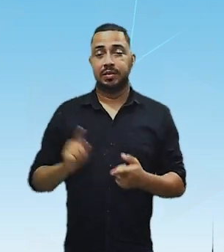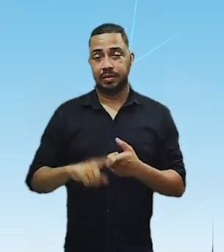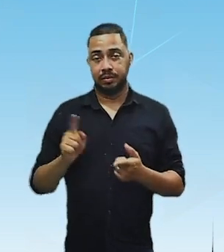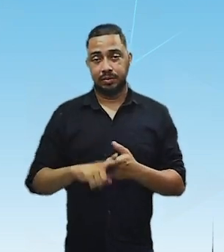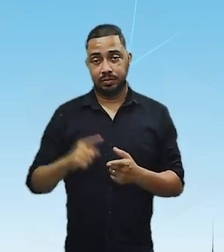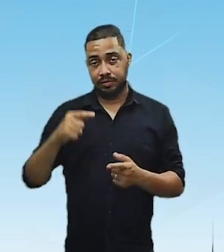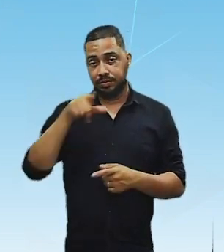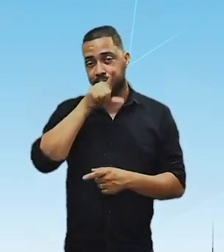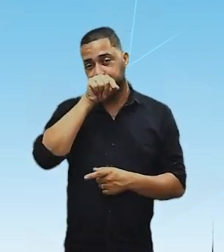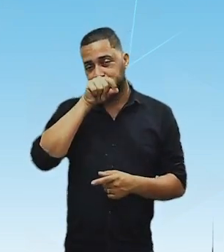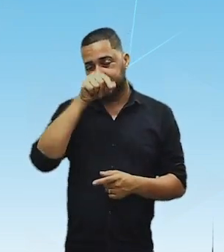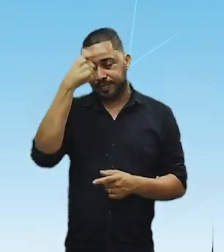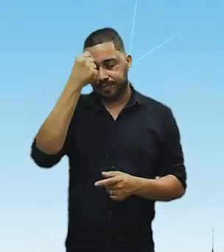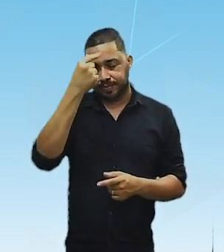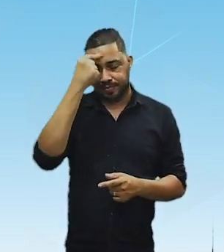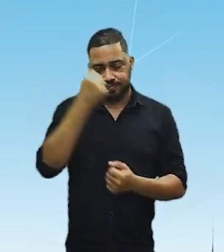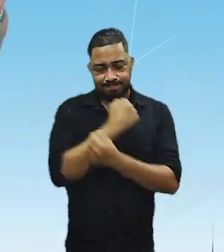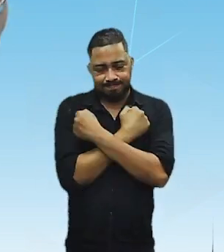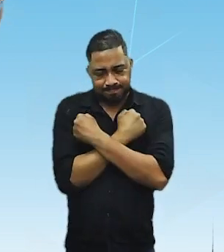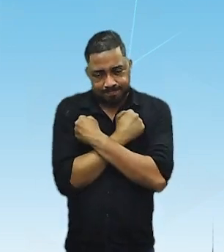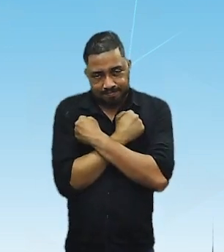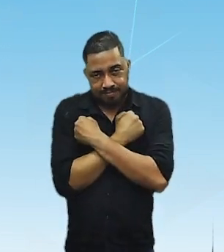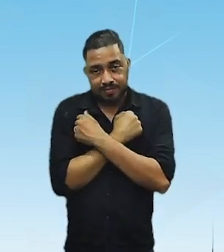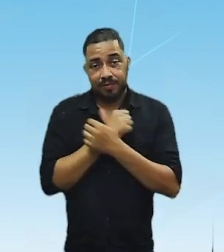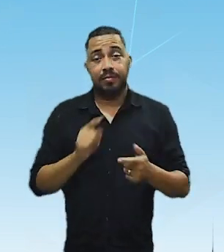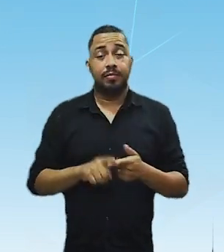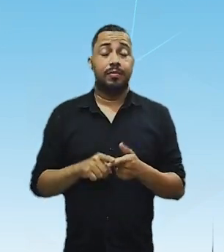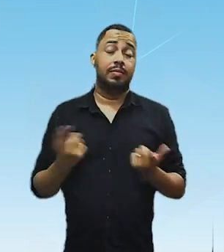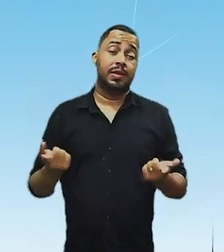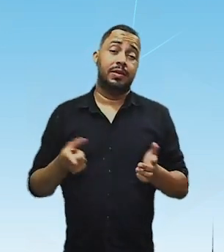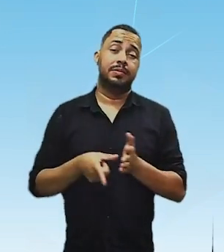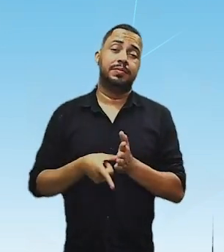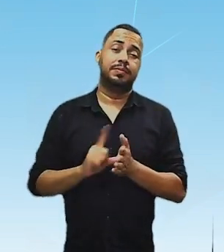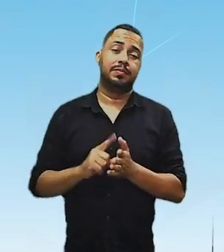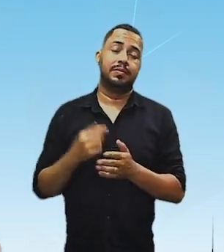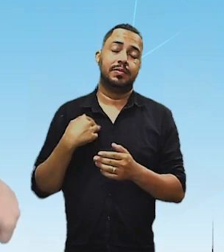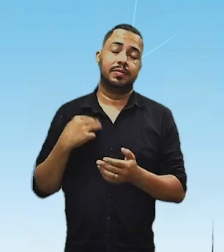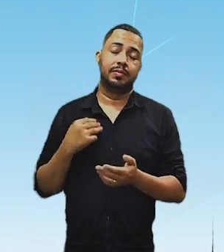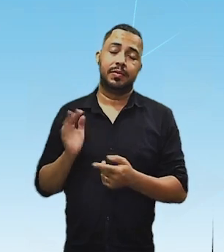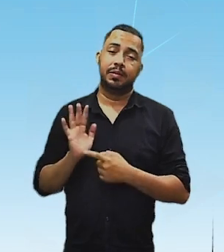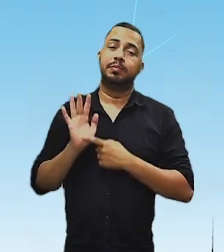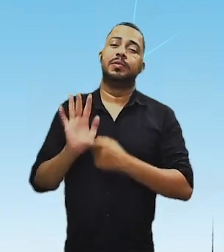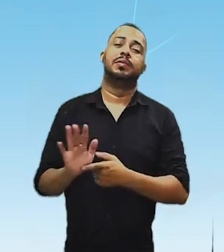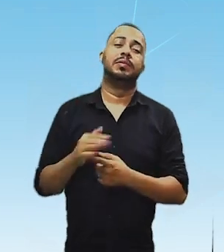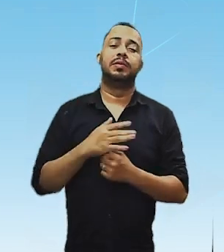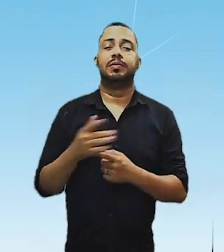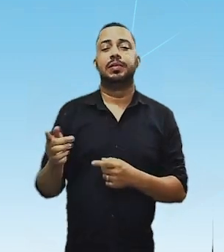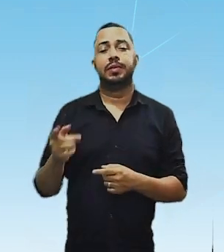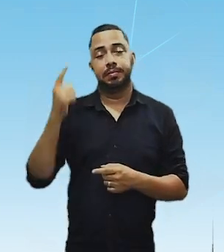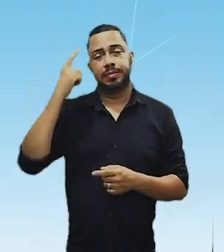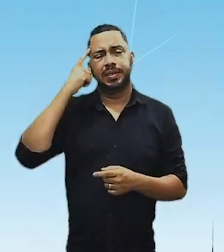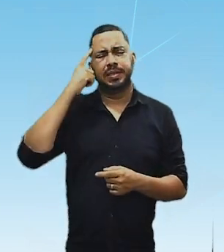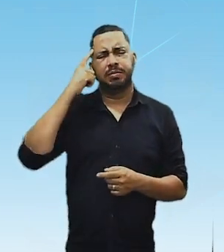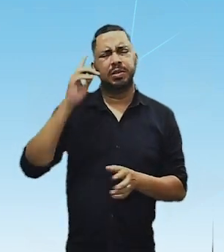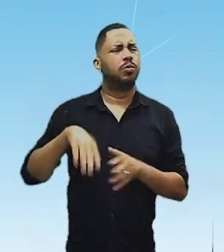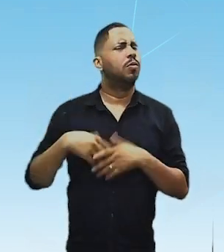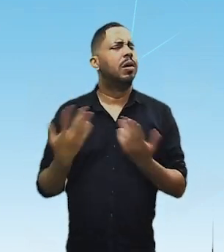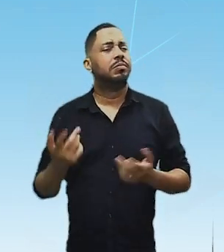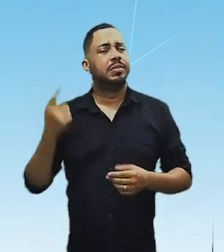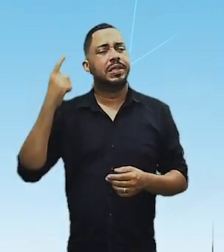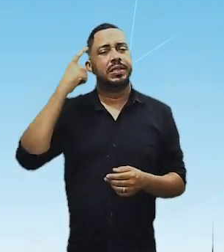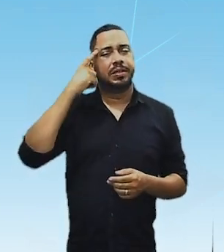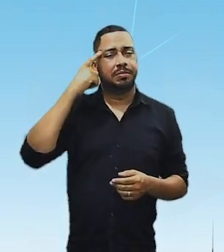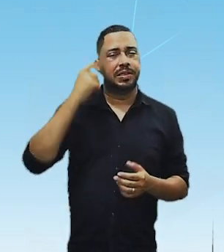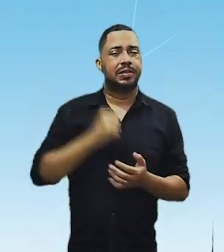Católica. Um forte abraço a todos vocês. Mas antes disso, trago para vocês um pensamento. Qual será o